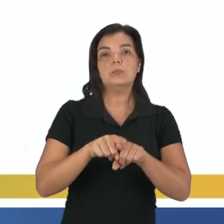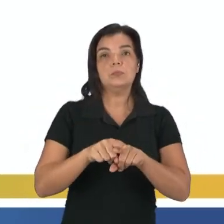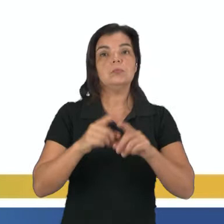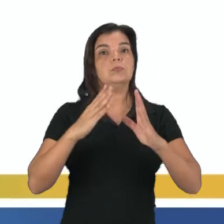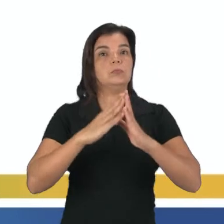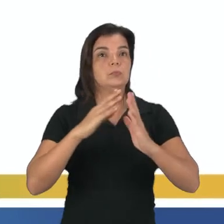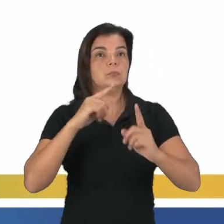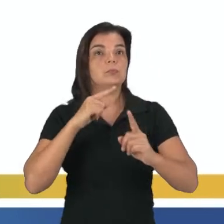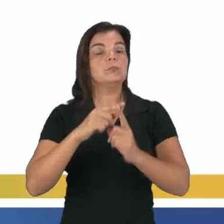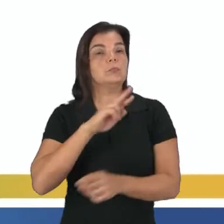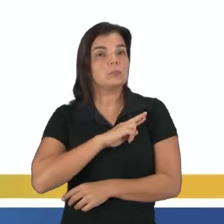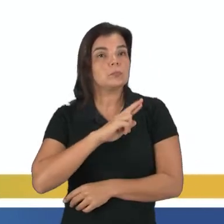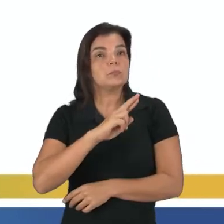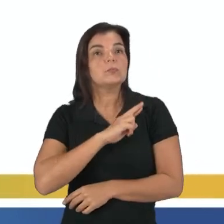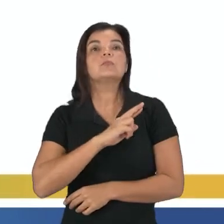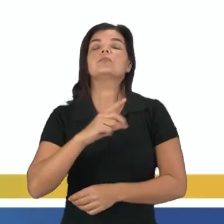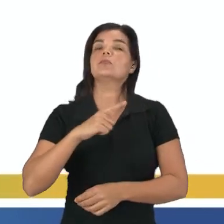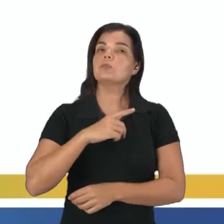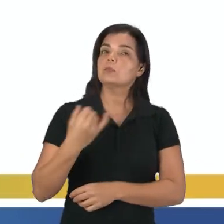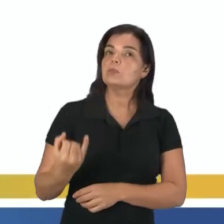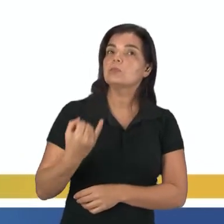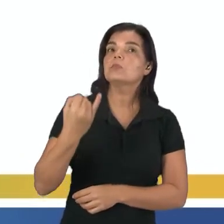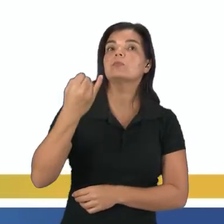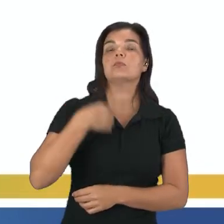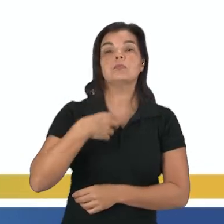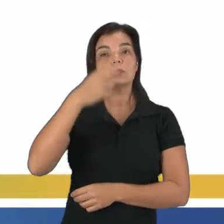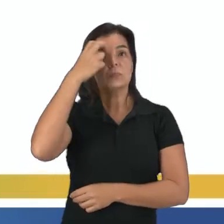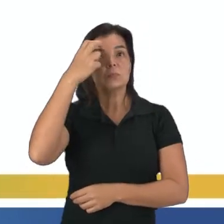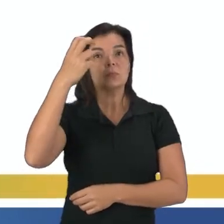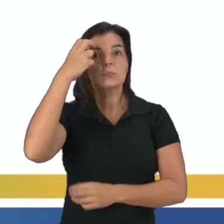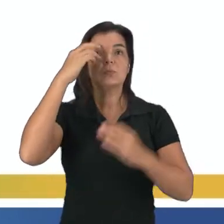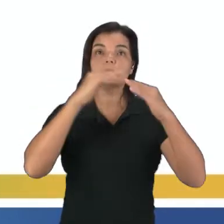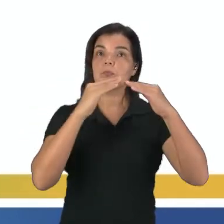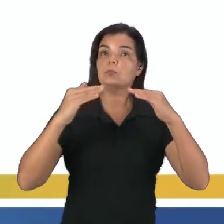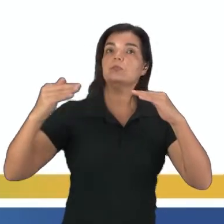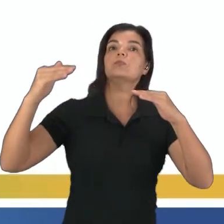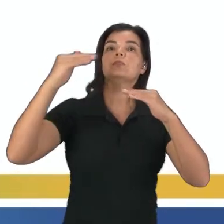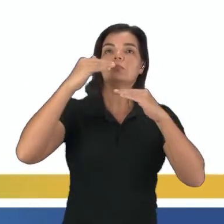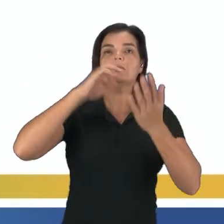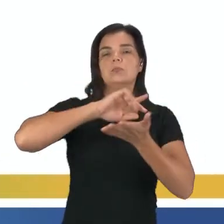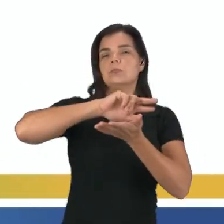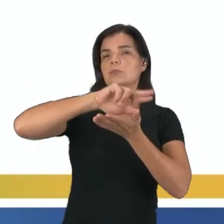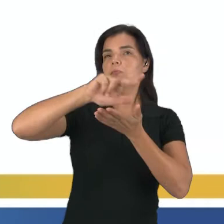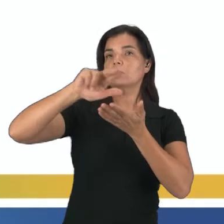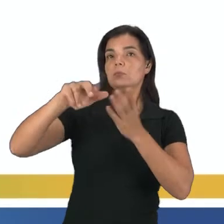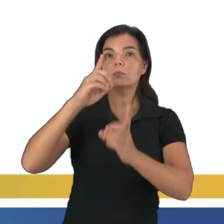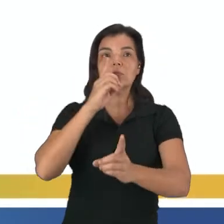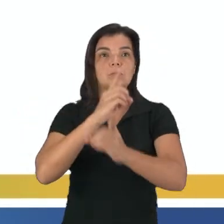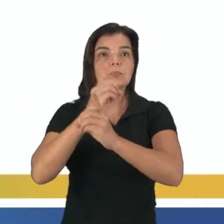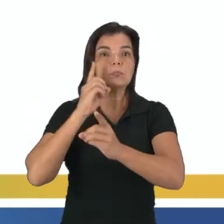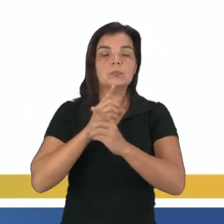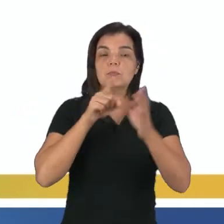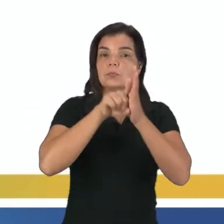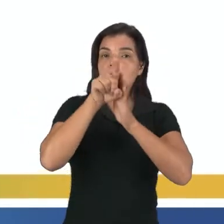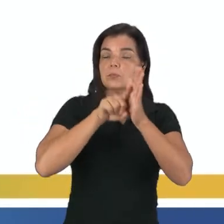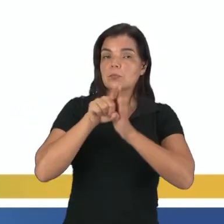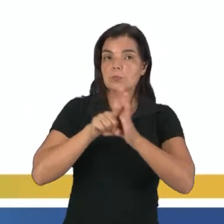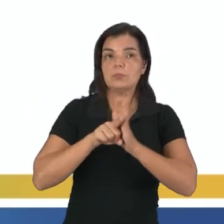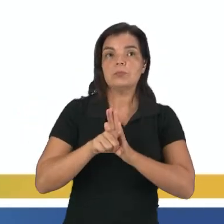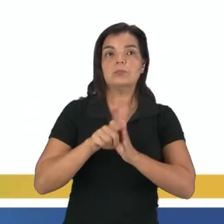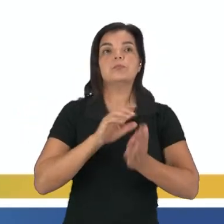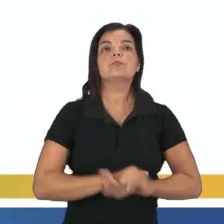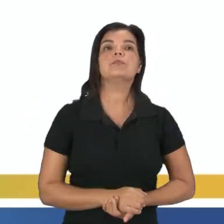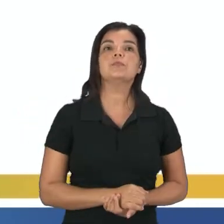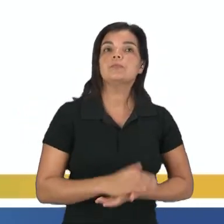continue a ter muita importância, a inteligência humana foi exaltada diante das diversas descobertas científicas da